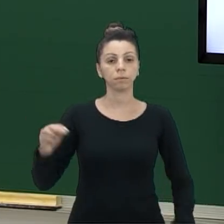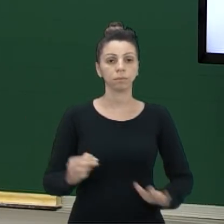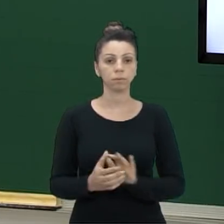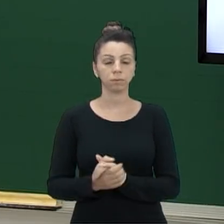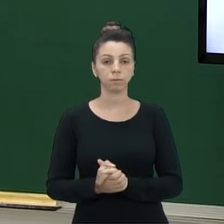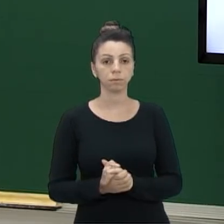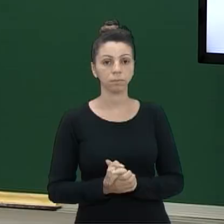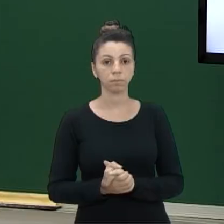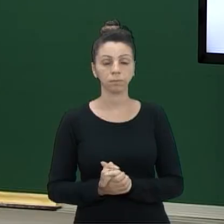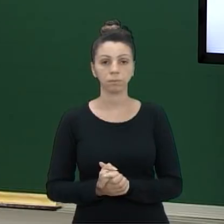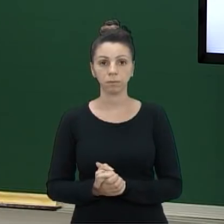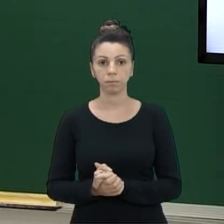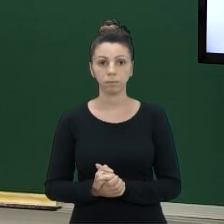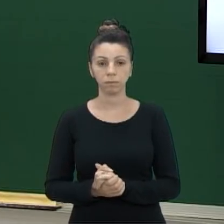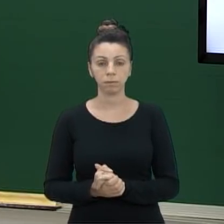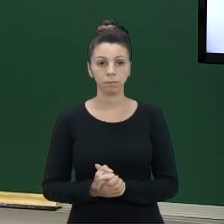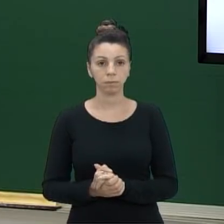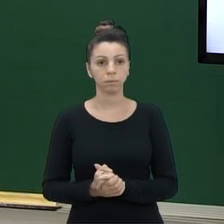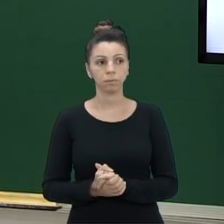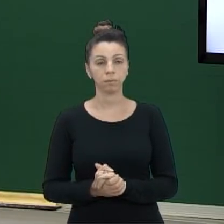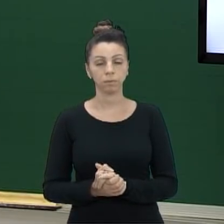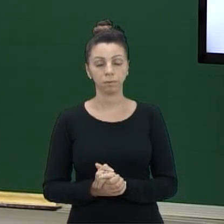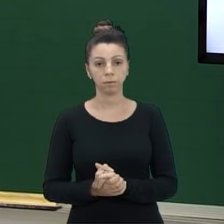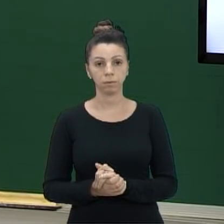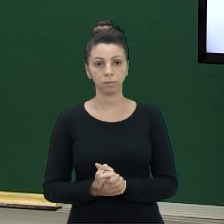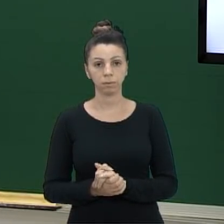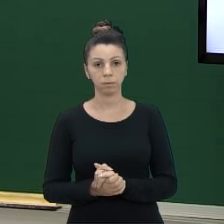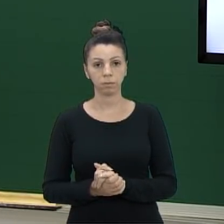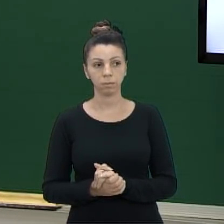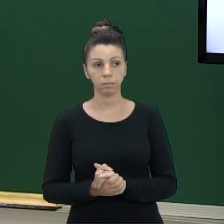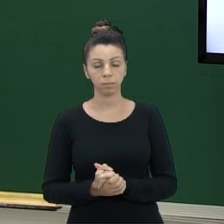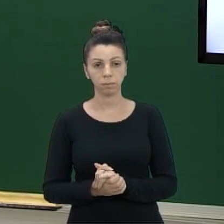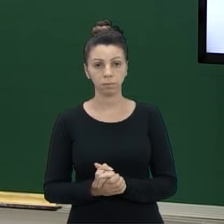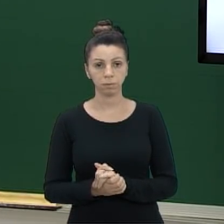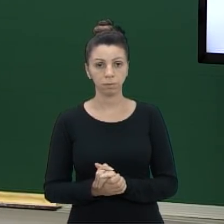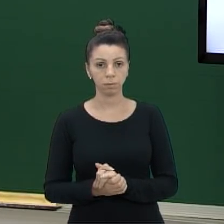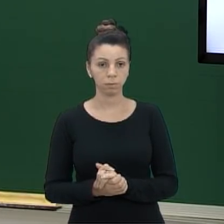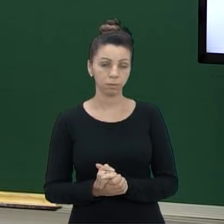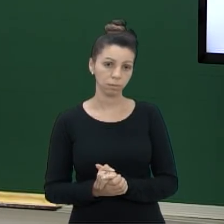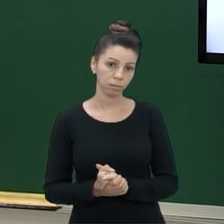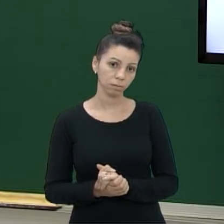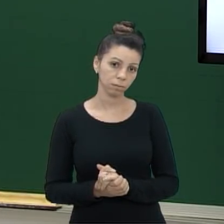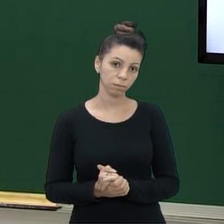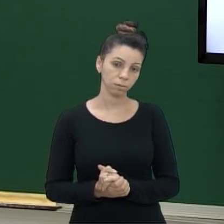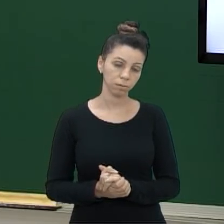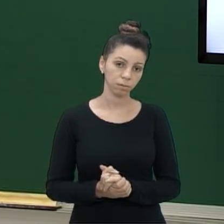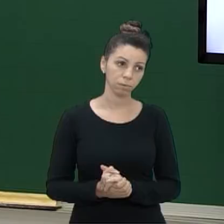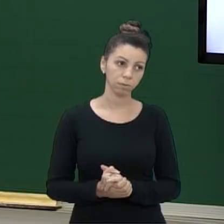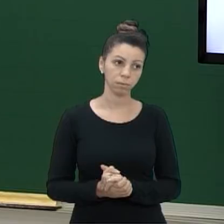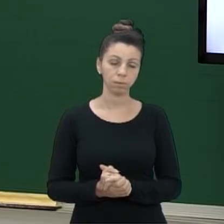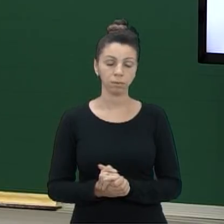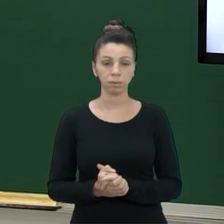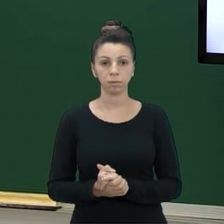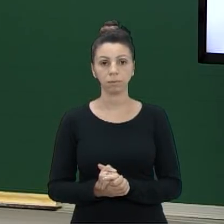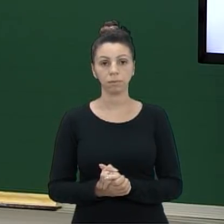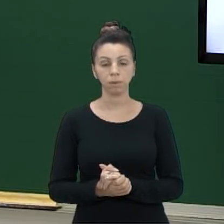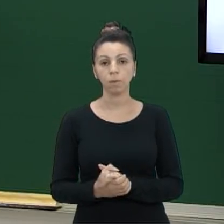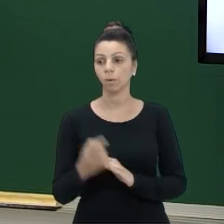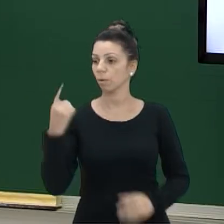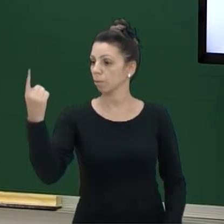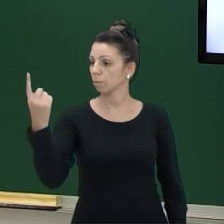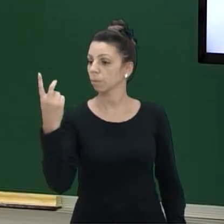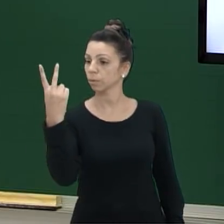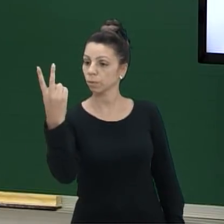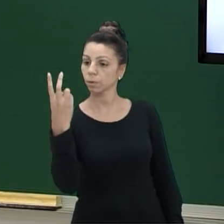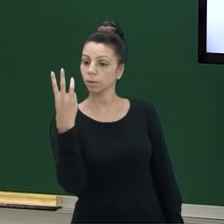é exatamente 10 vezes 10 vezes, ó, 1, 2,